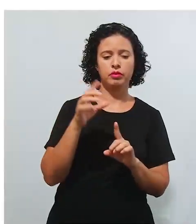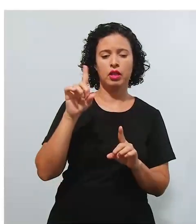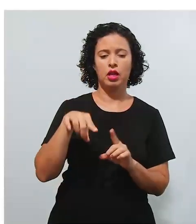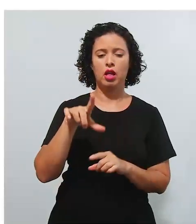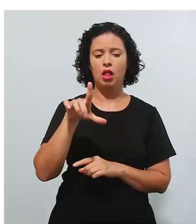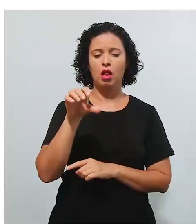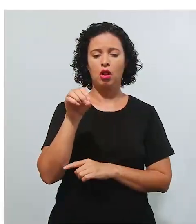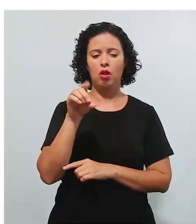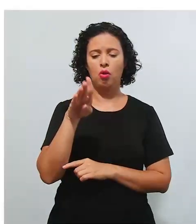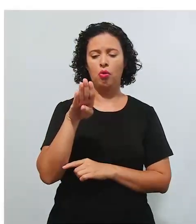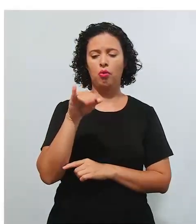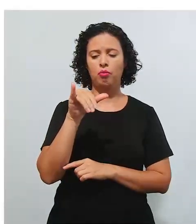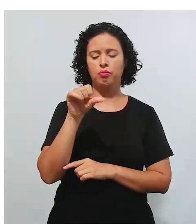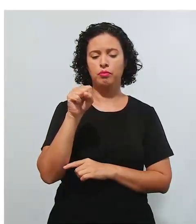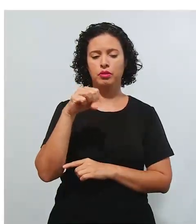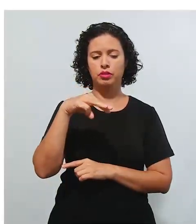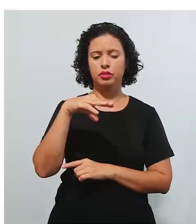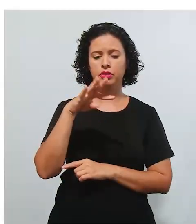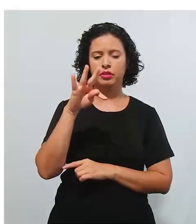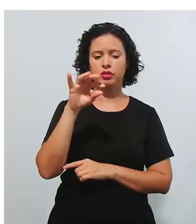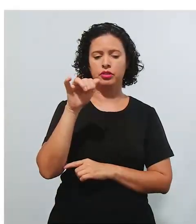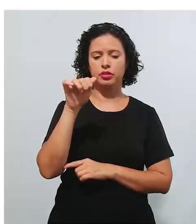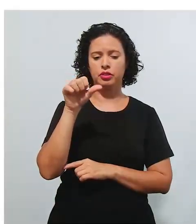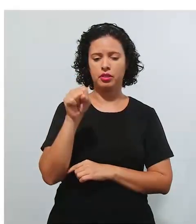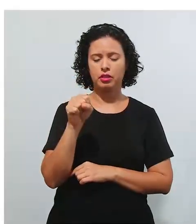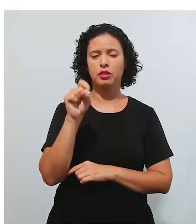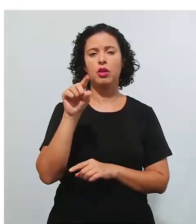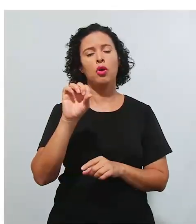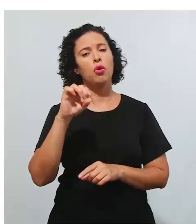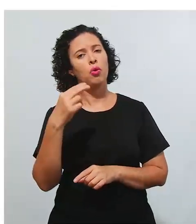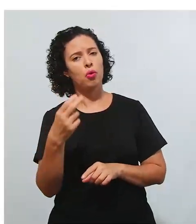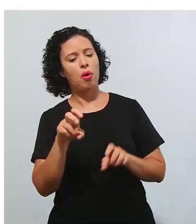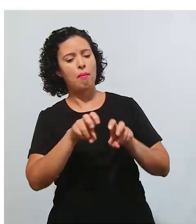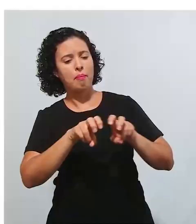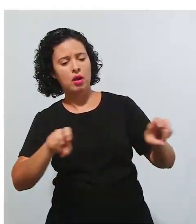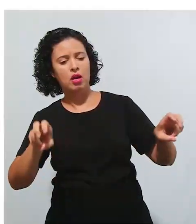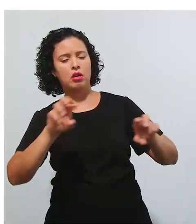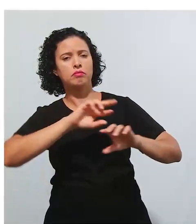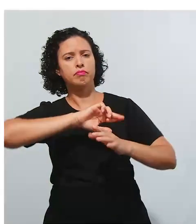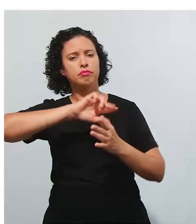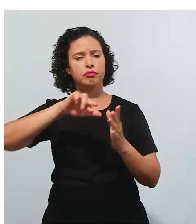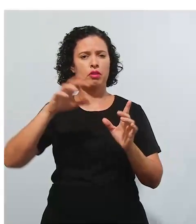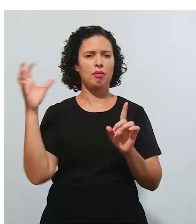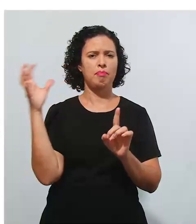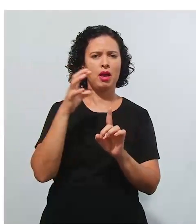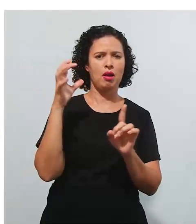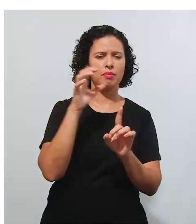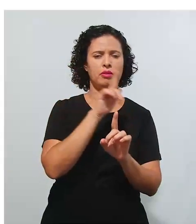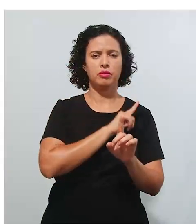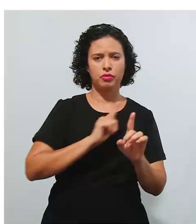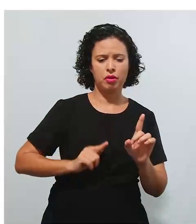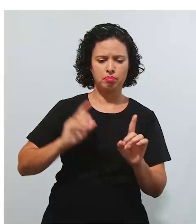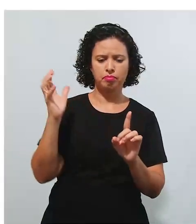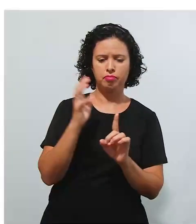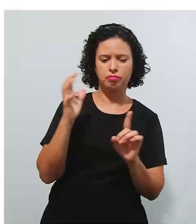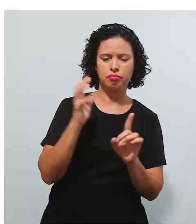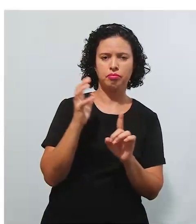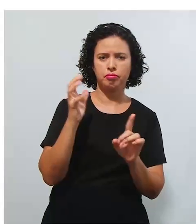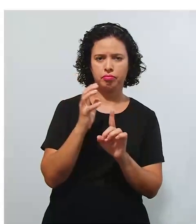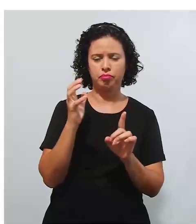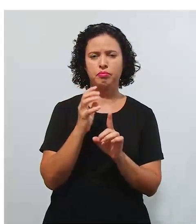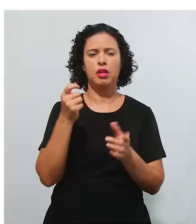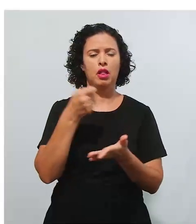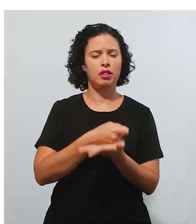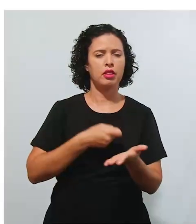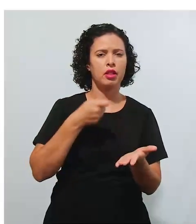lobistas, ou as bancadas diversas, que pressionam o governo na defesa dos seus interesses. No Brasil a gente